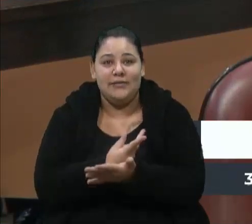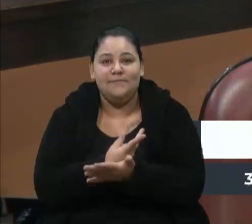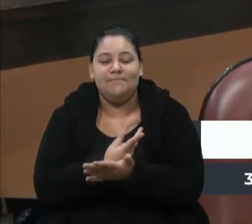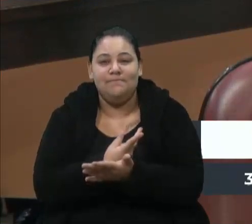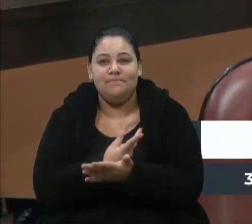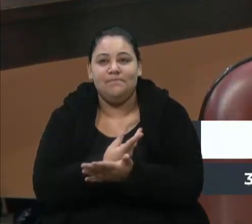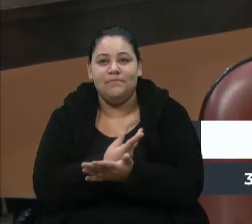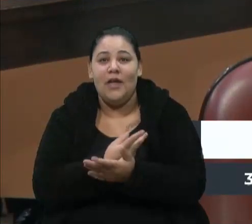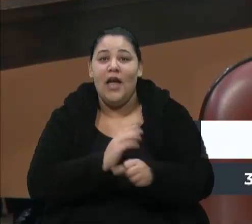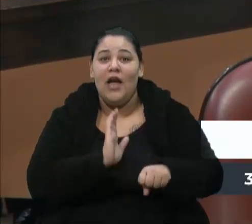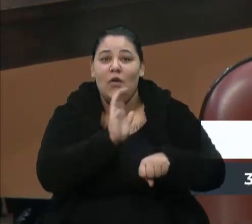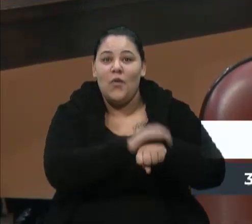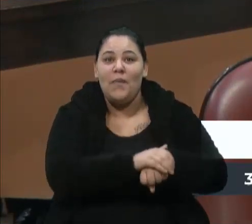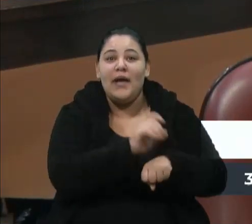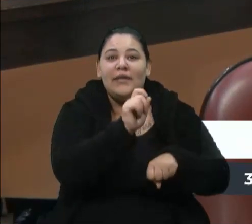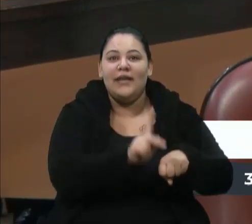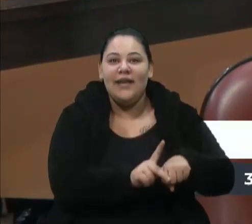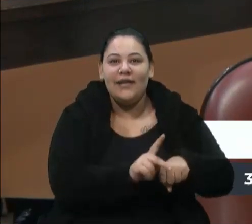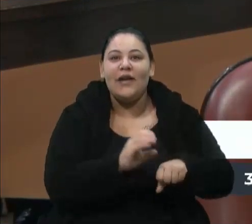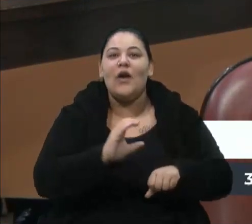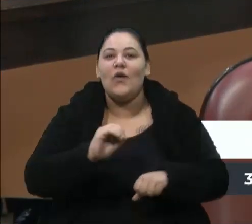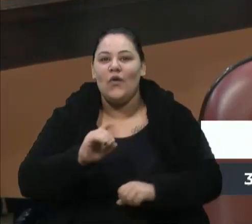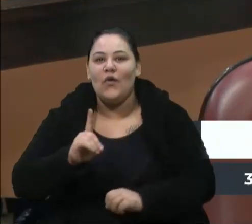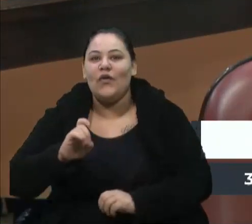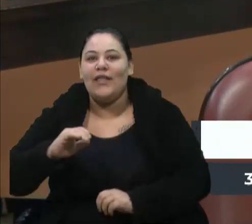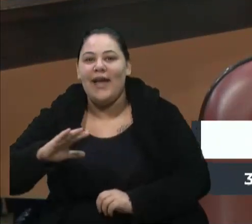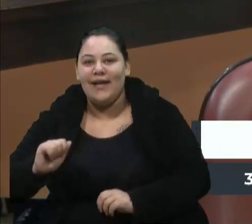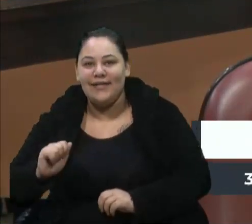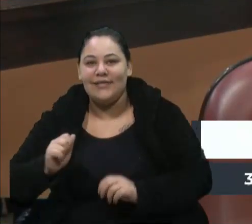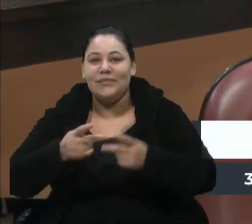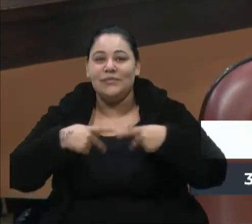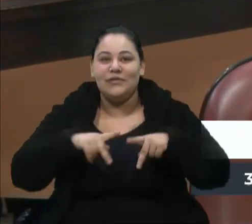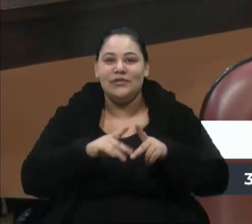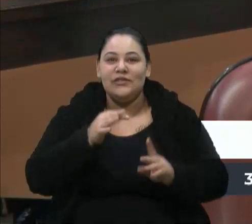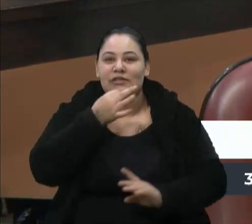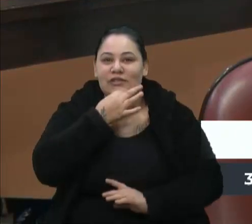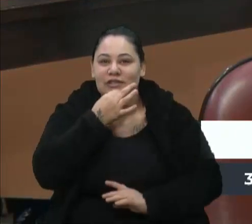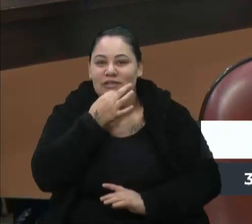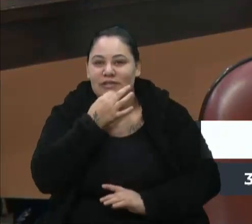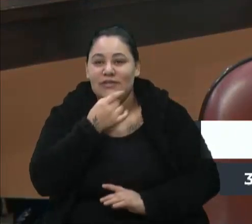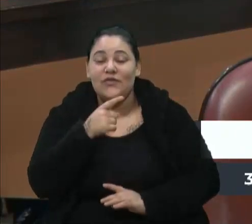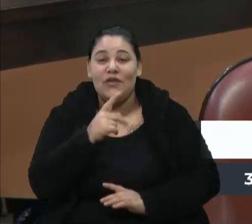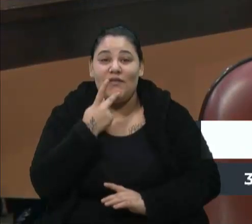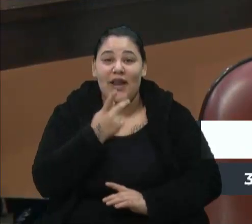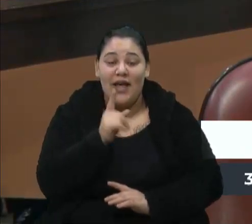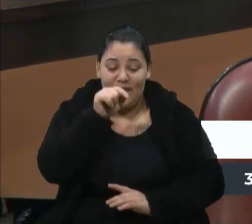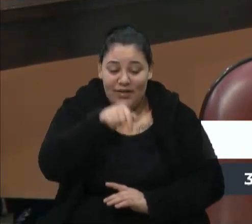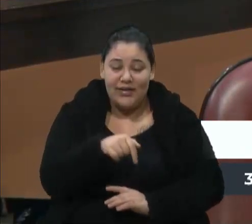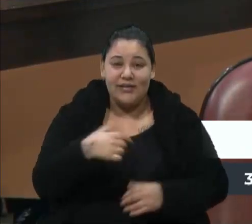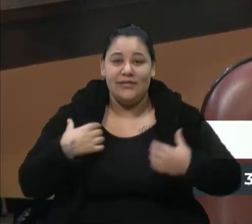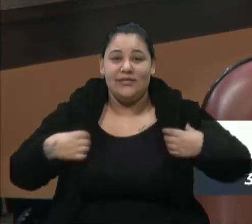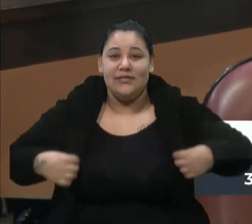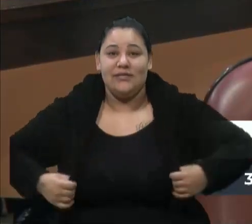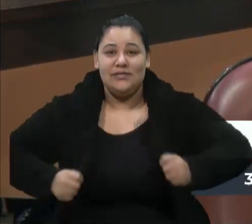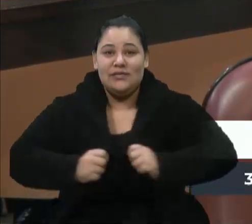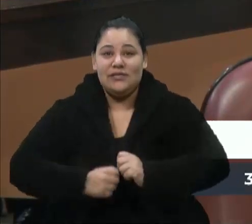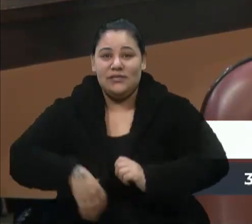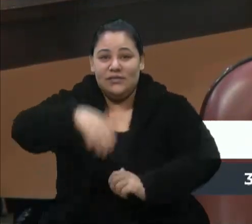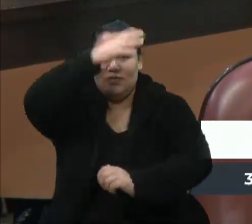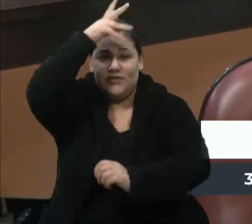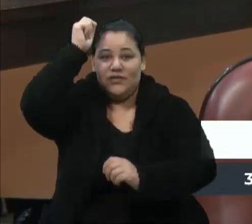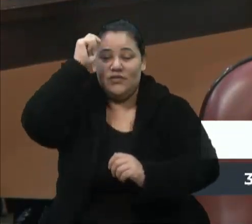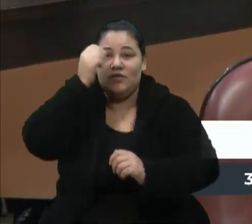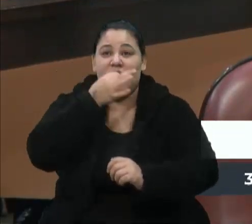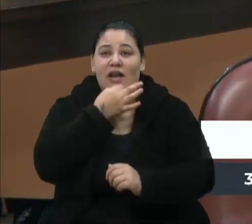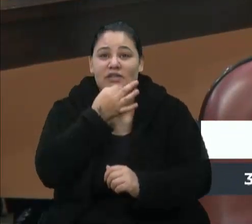aí o culpado é tudo a Codeca. População caxiense, foi dito aqui por colegas, Prefeitura de Caxias do